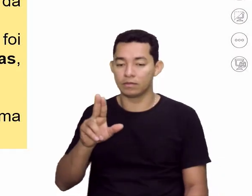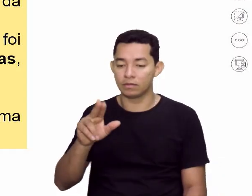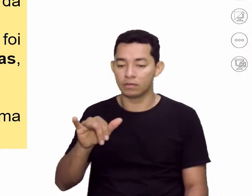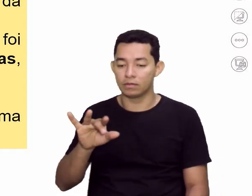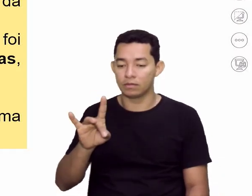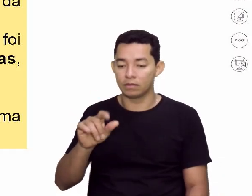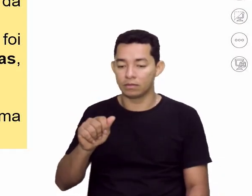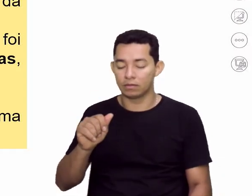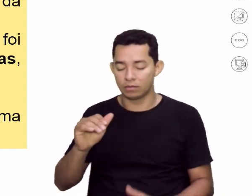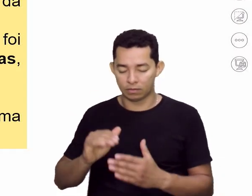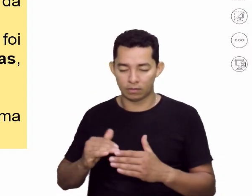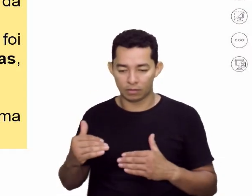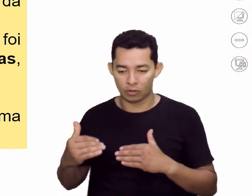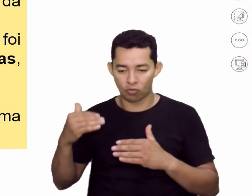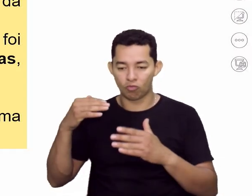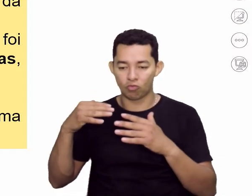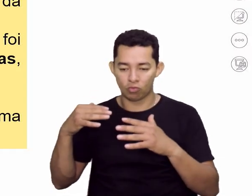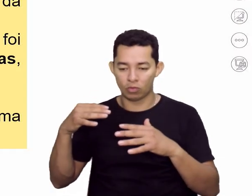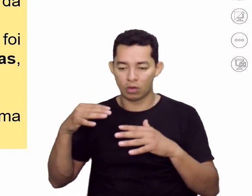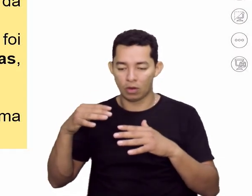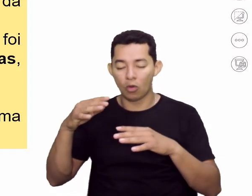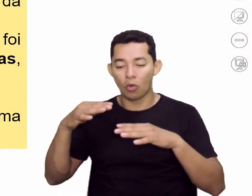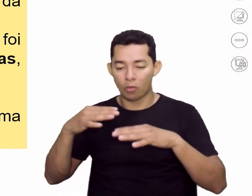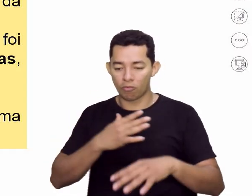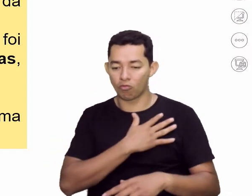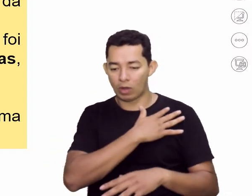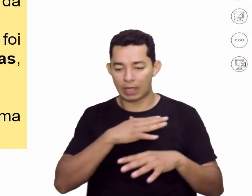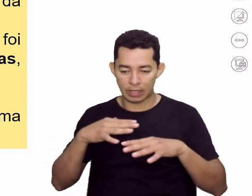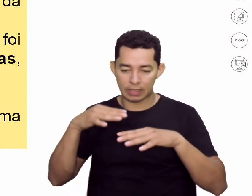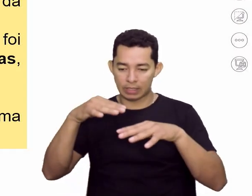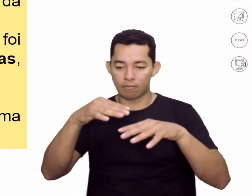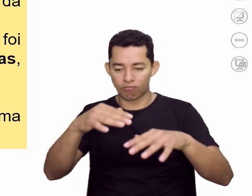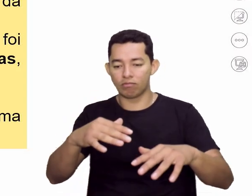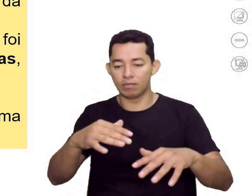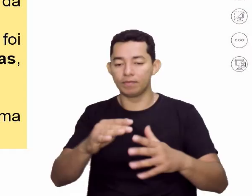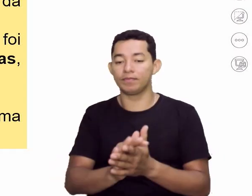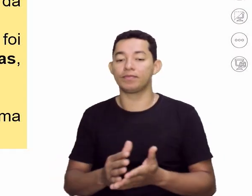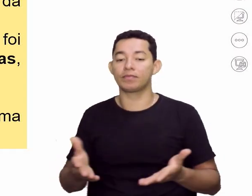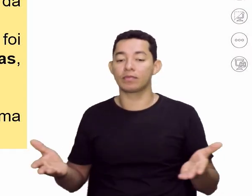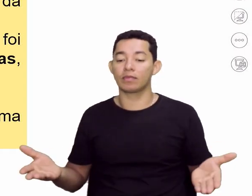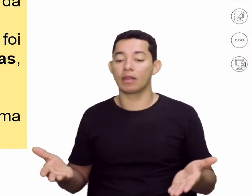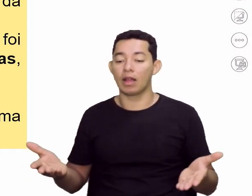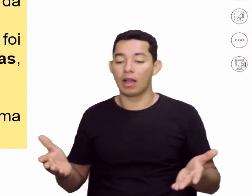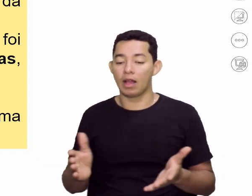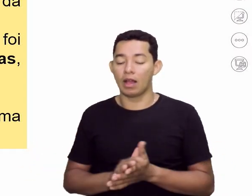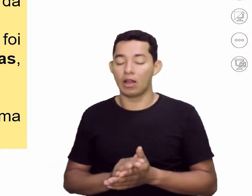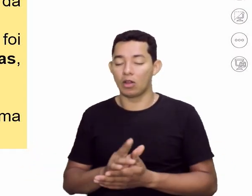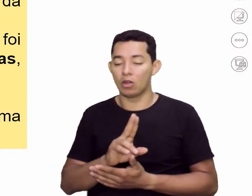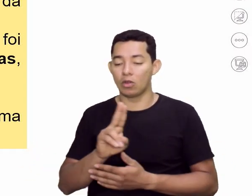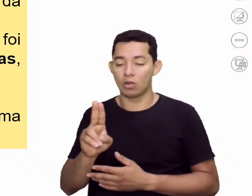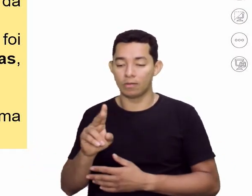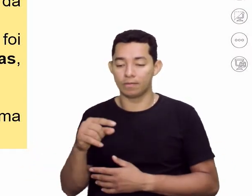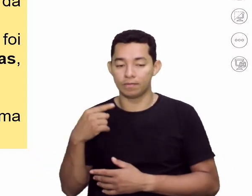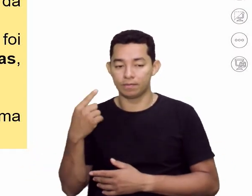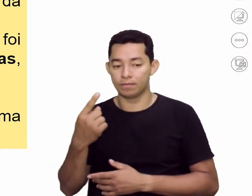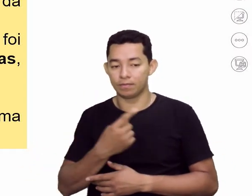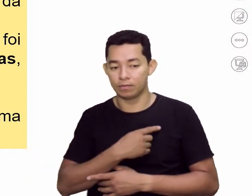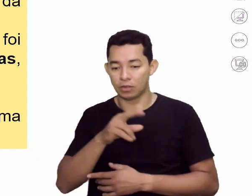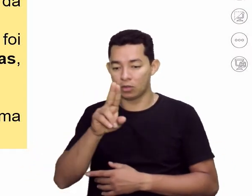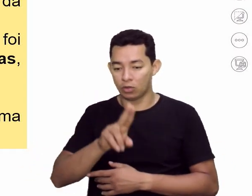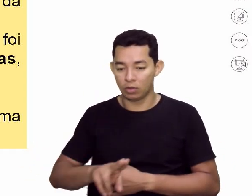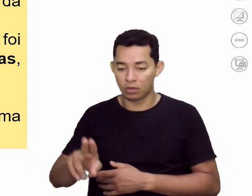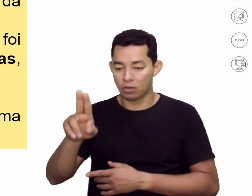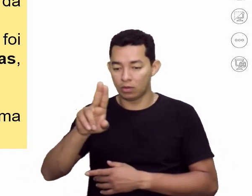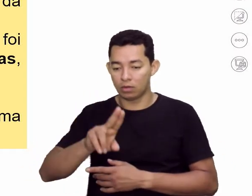de um exército. Agora, né, ela é utilizada para descrever a arte, olha aí,